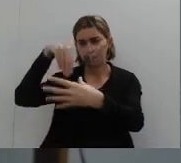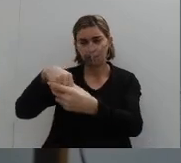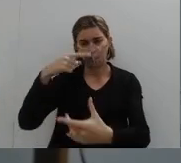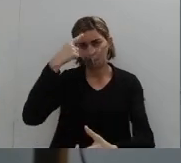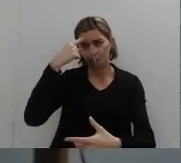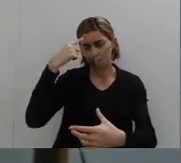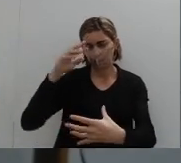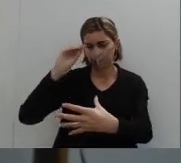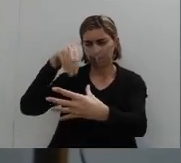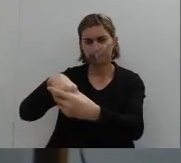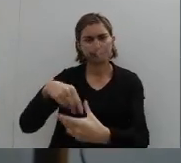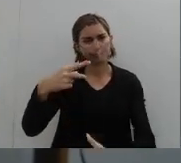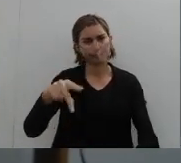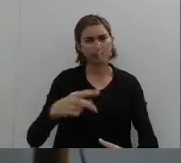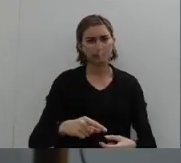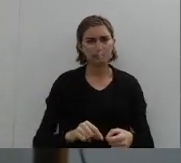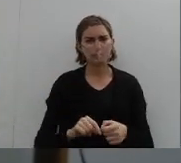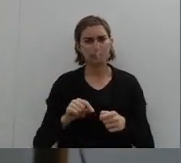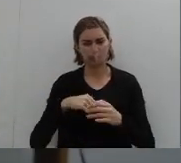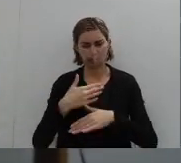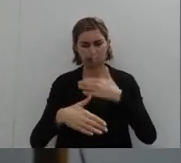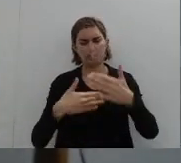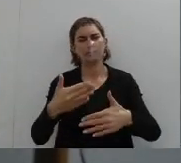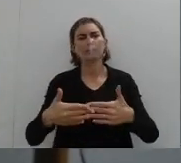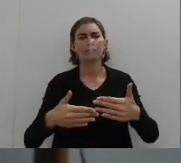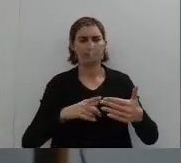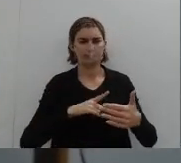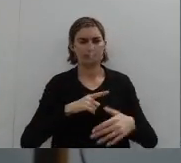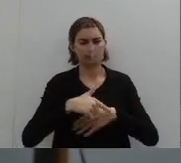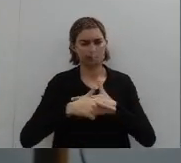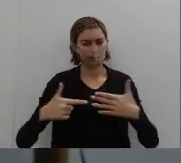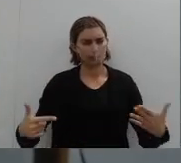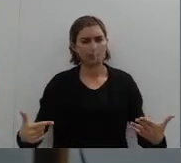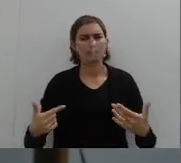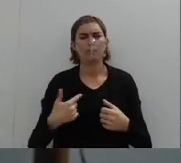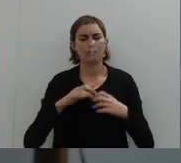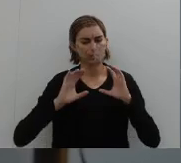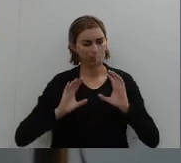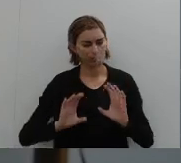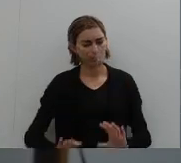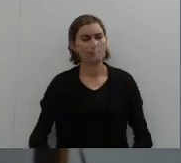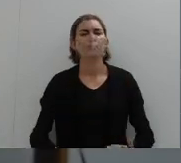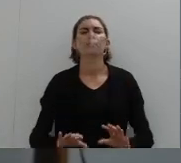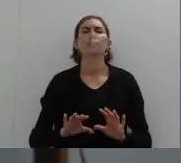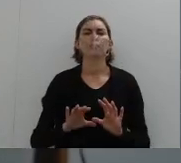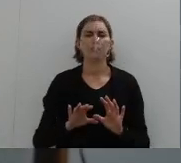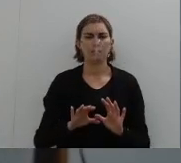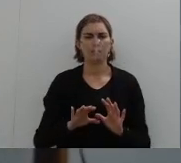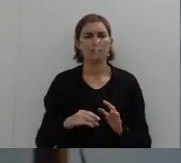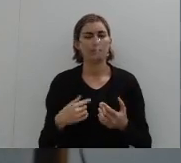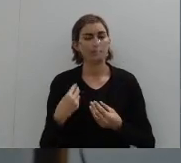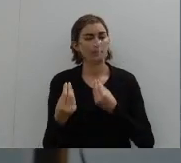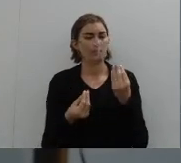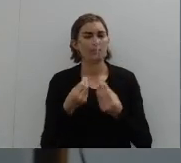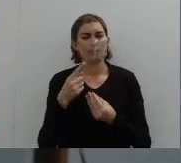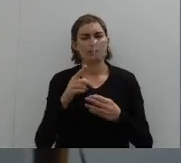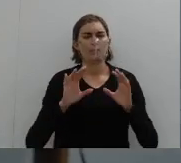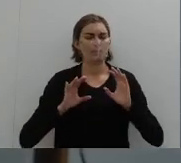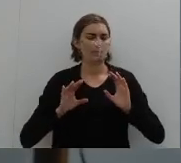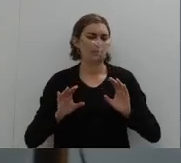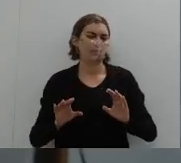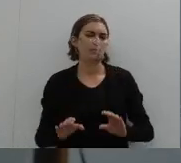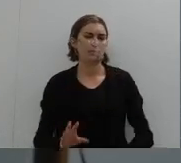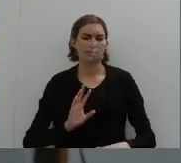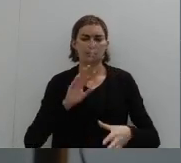tenho que implantar o meu processo moral, o comportamento e como você deve se